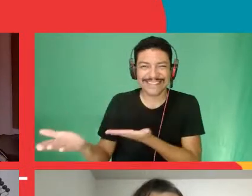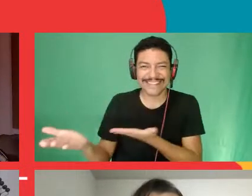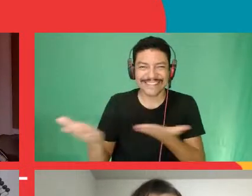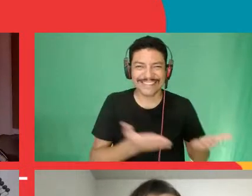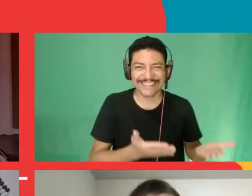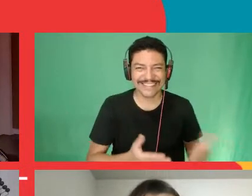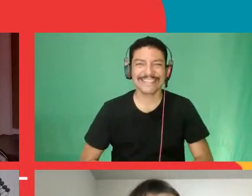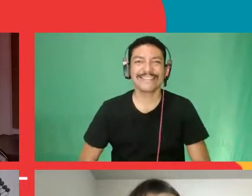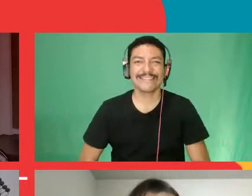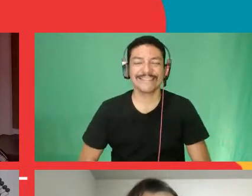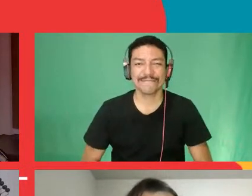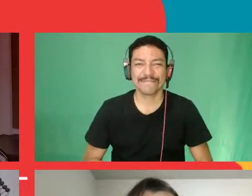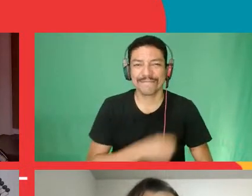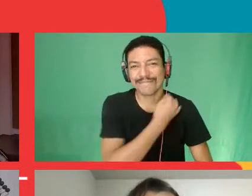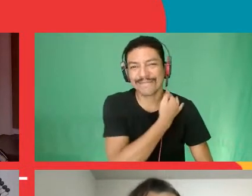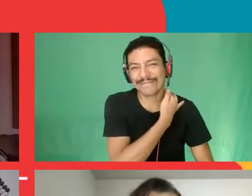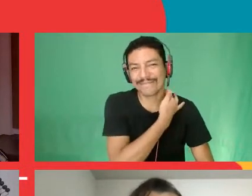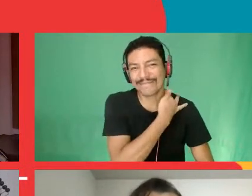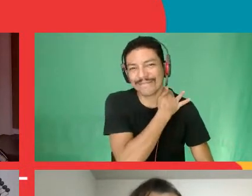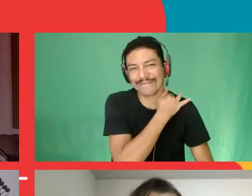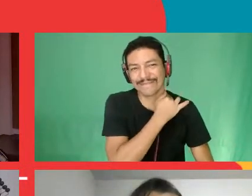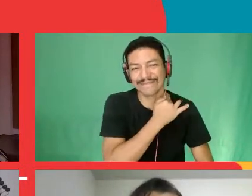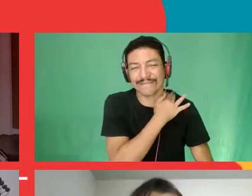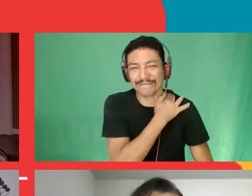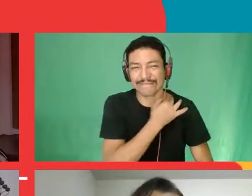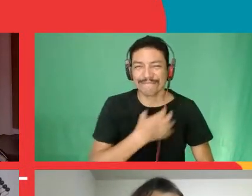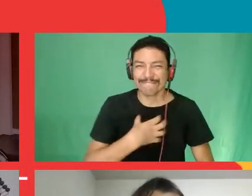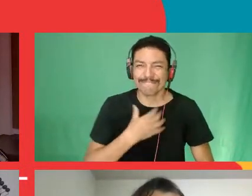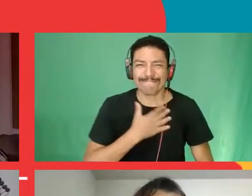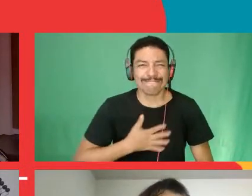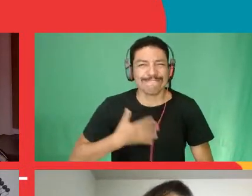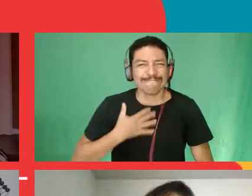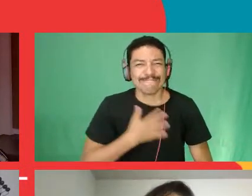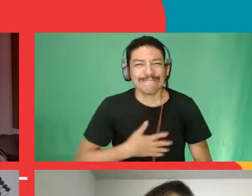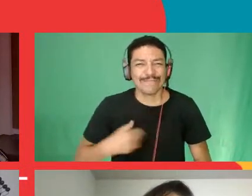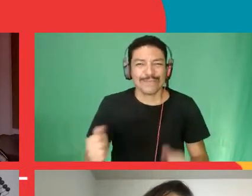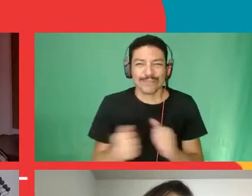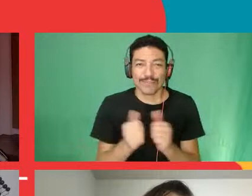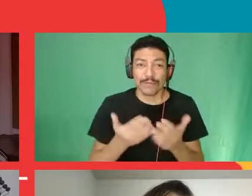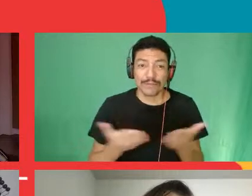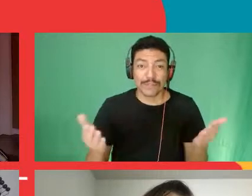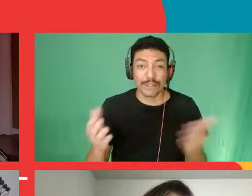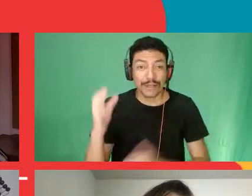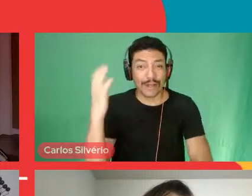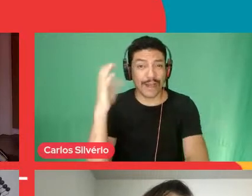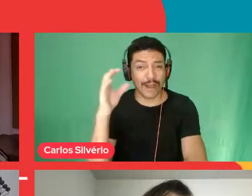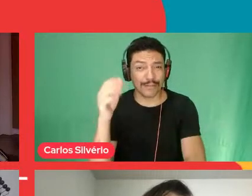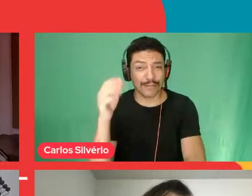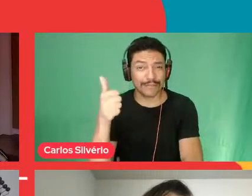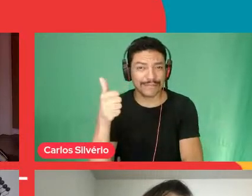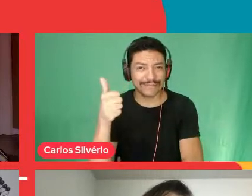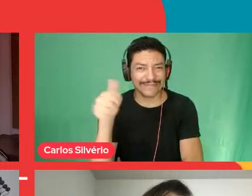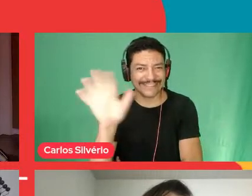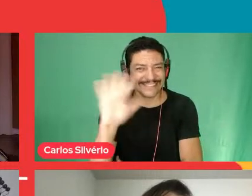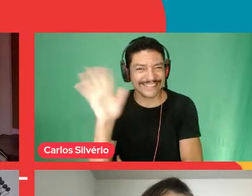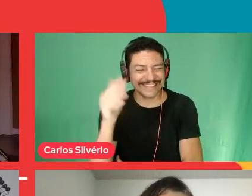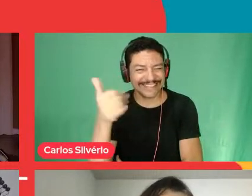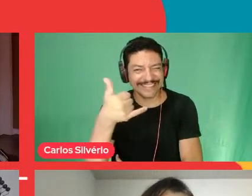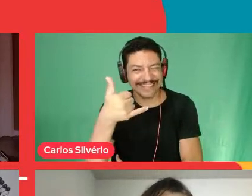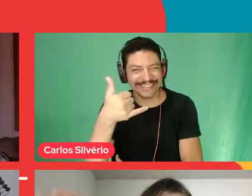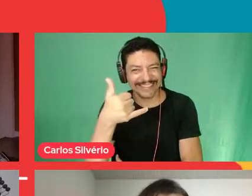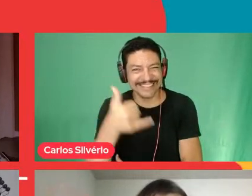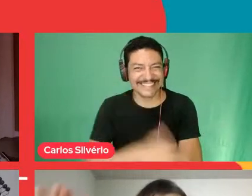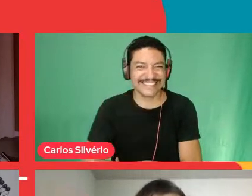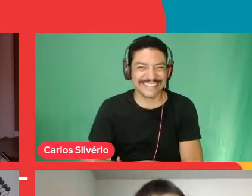bem-vindas! Que alegria ter vocês aqui hoje com a gente. Opa, Carlos mudou o intérprete. Oi, Carlos.